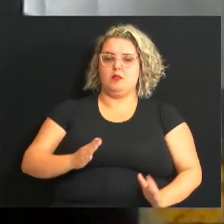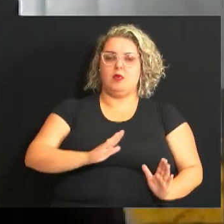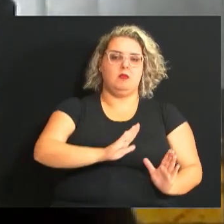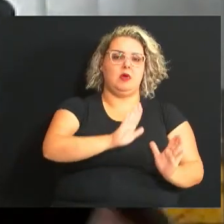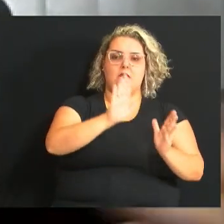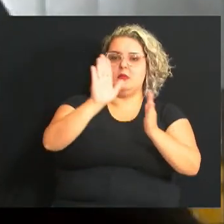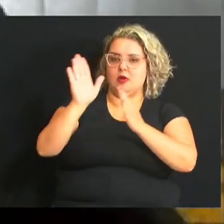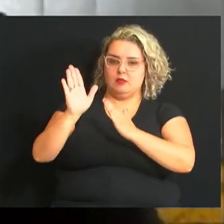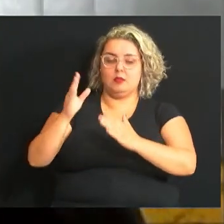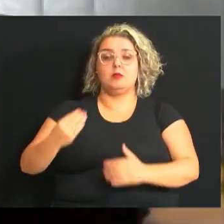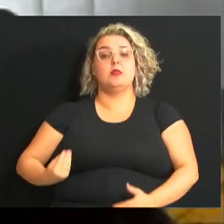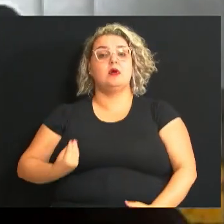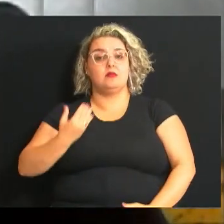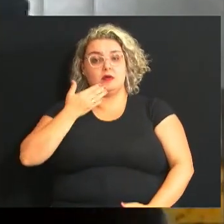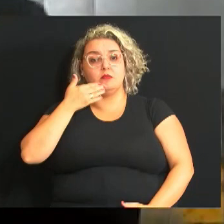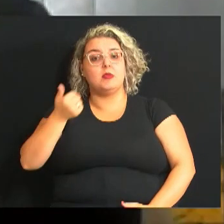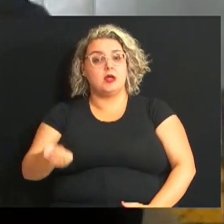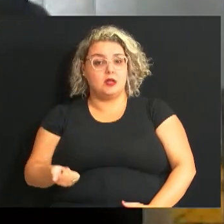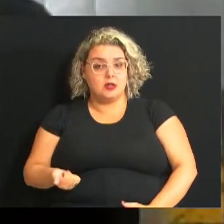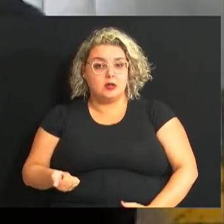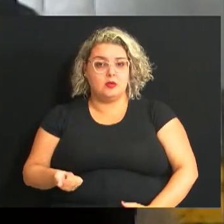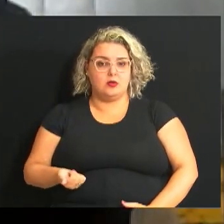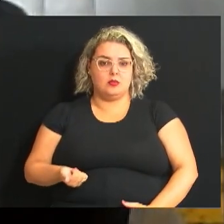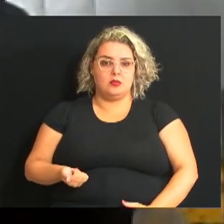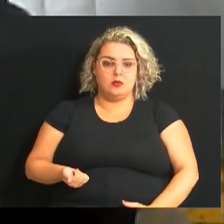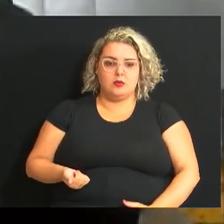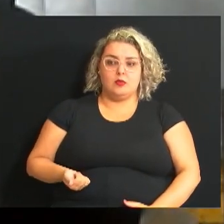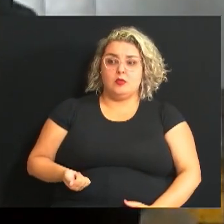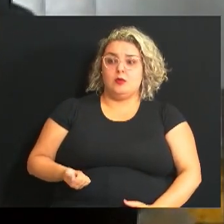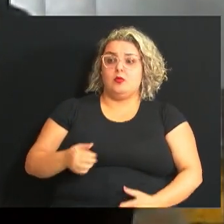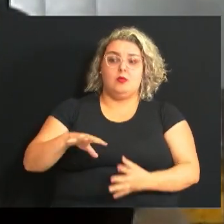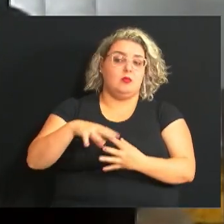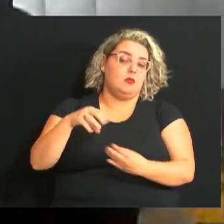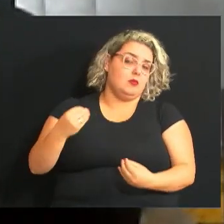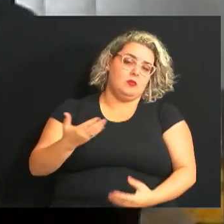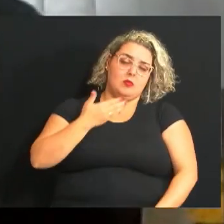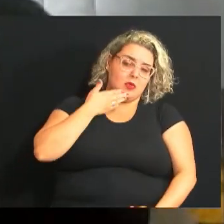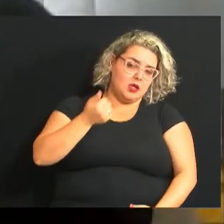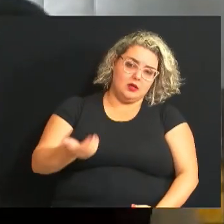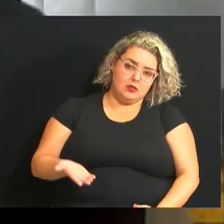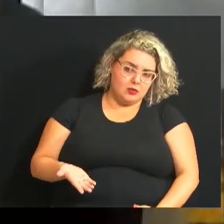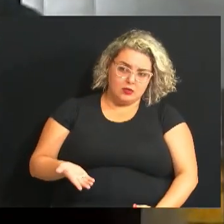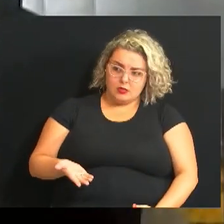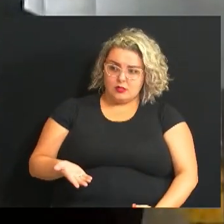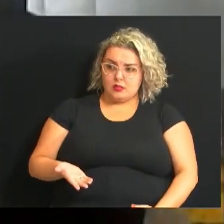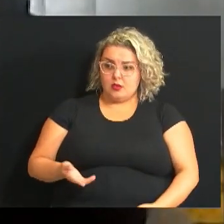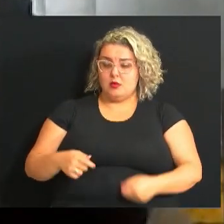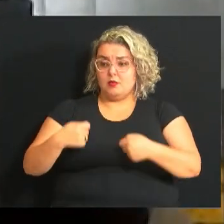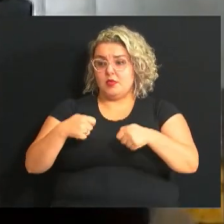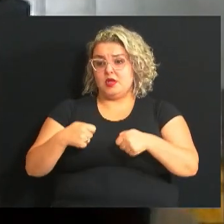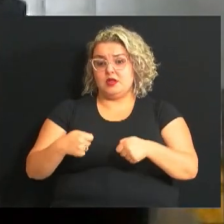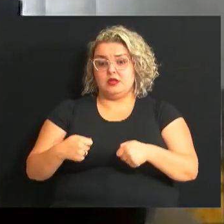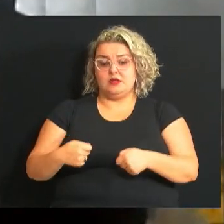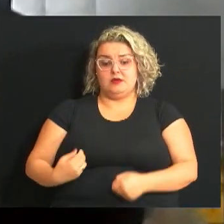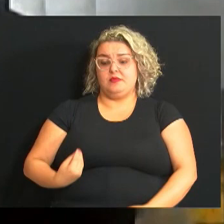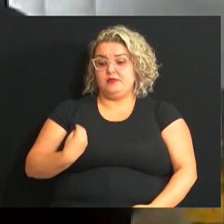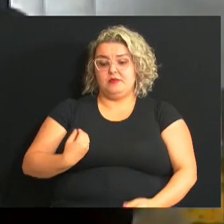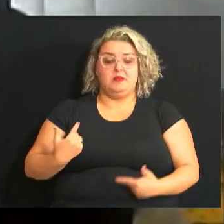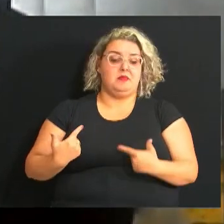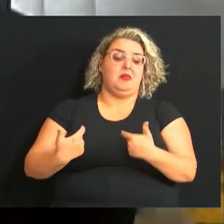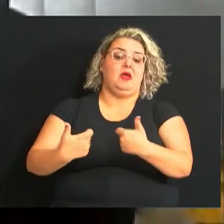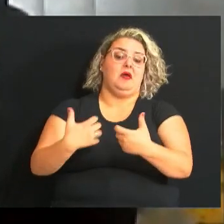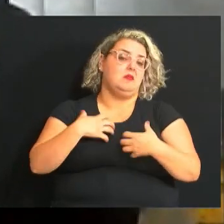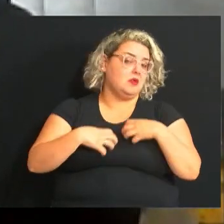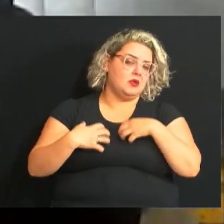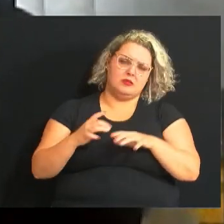vida melhor, uma vida pessoal, uma vida espiritual melhor. Você tem que estar passando por lutas e aflições, entendeu?